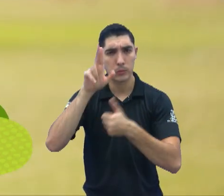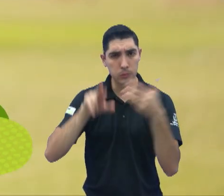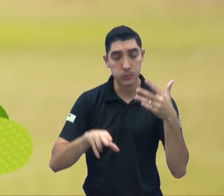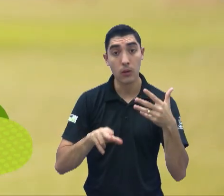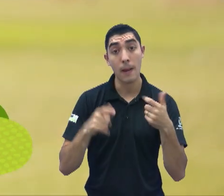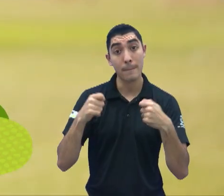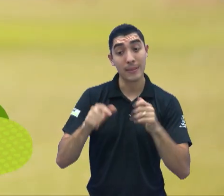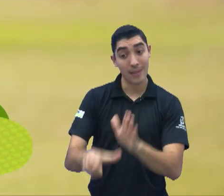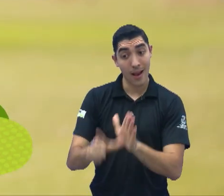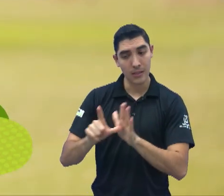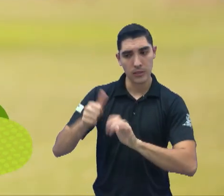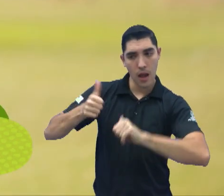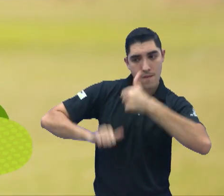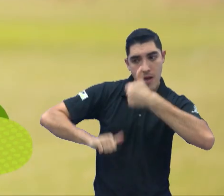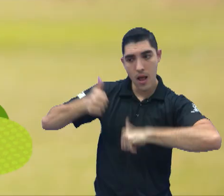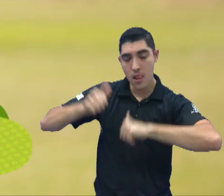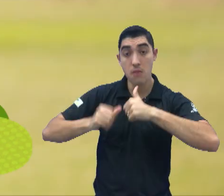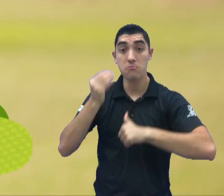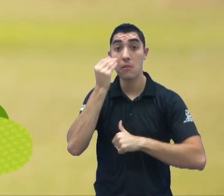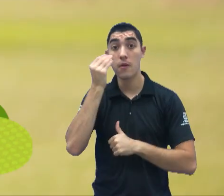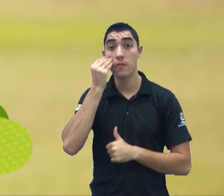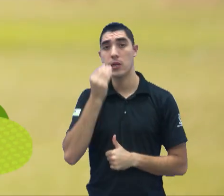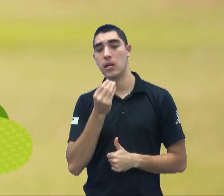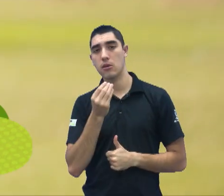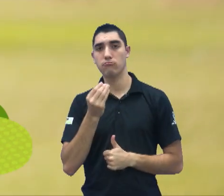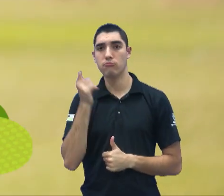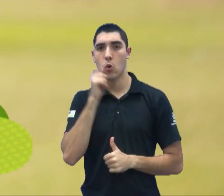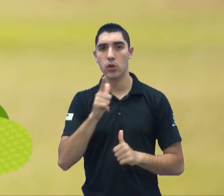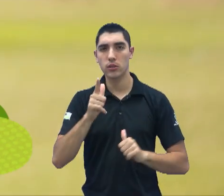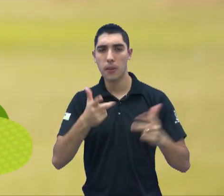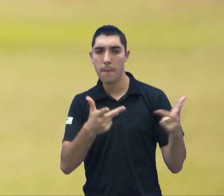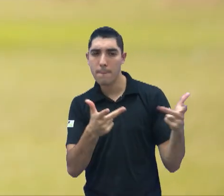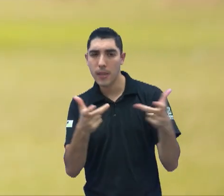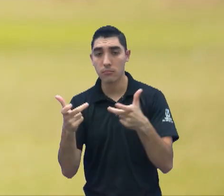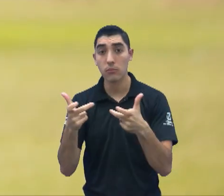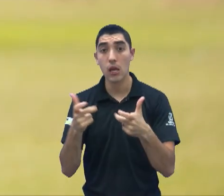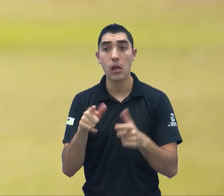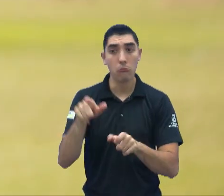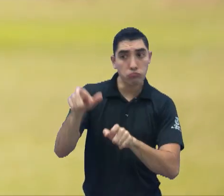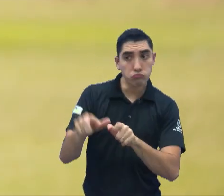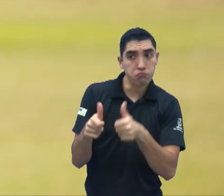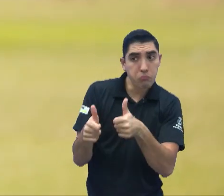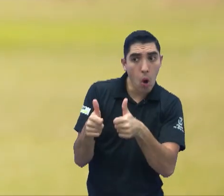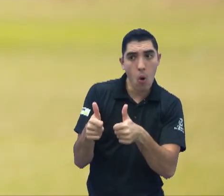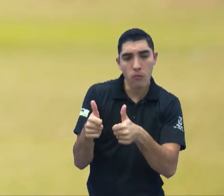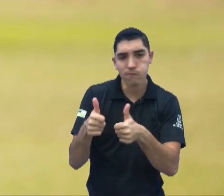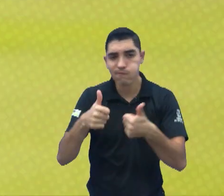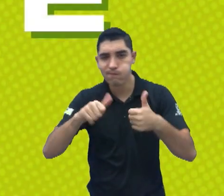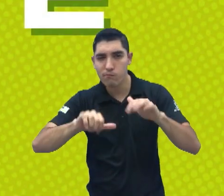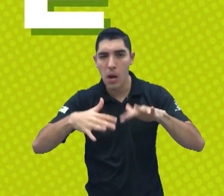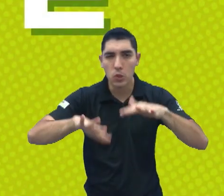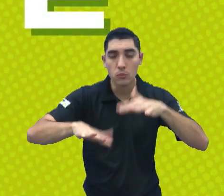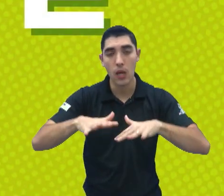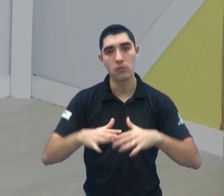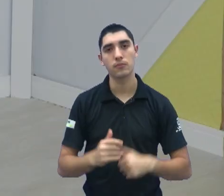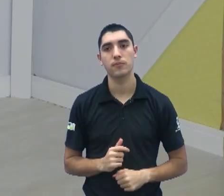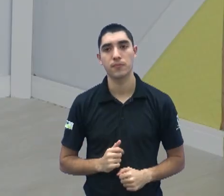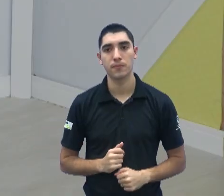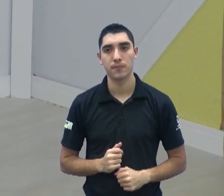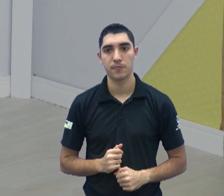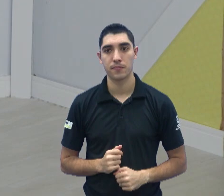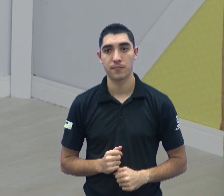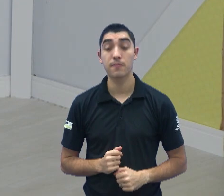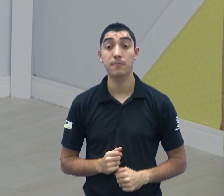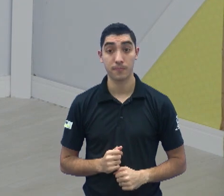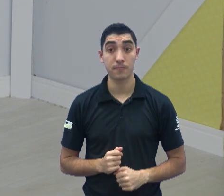gente também ter um panorama geral daquilo que a gente tem nos atletas no momento e a partir daí começar a trabalhar em cima disso.